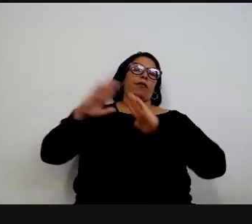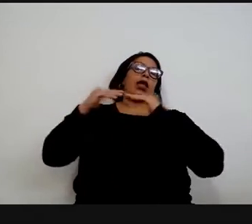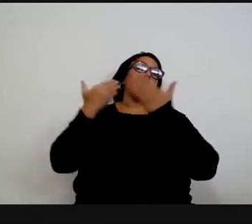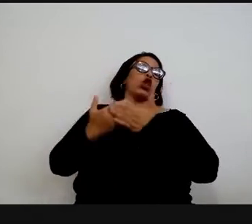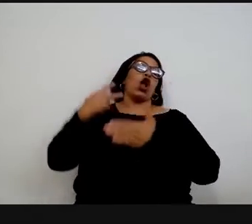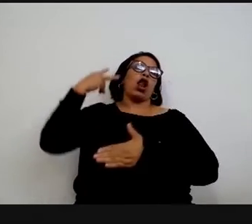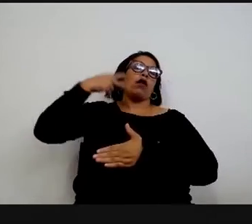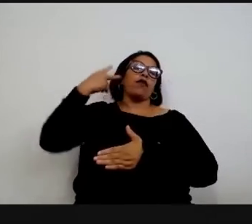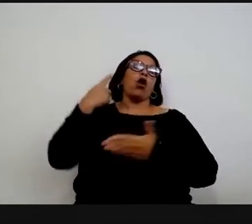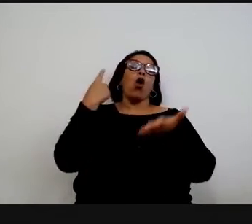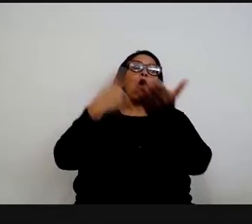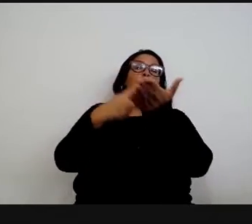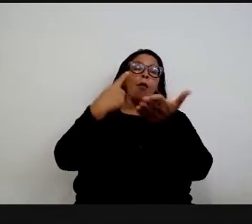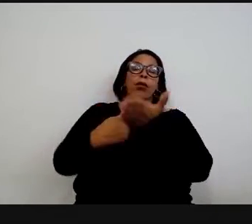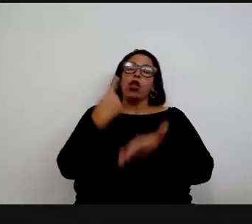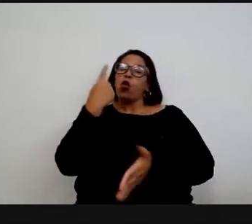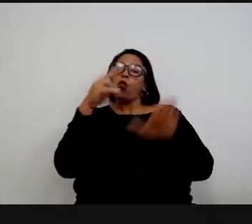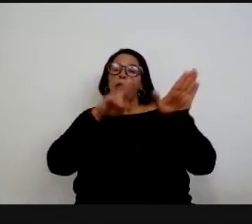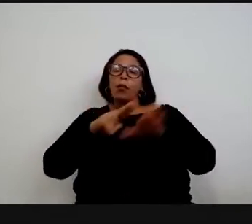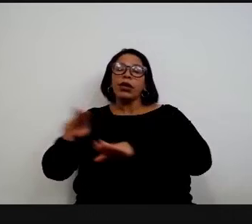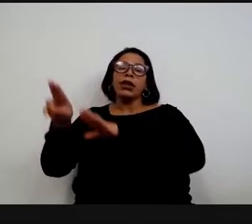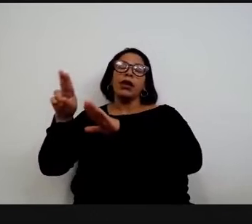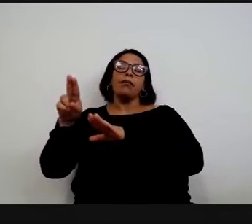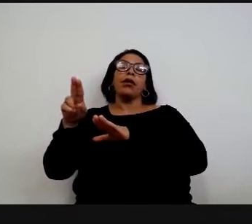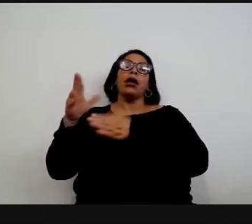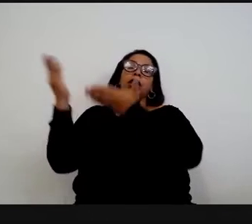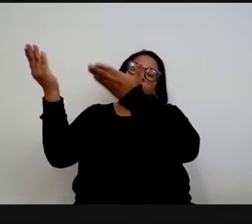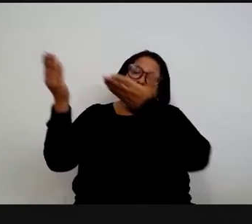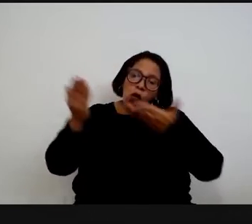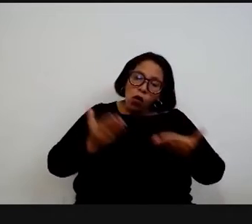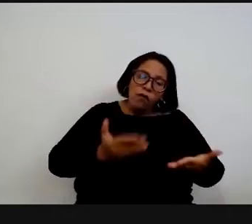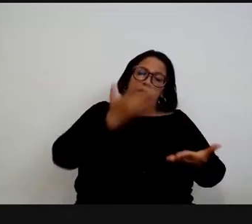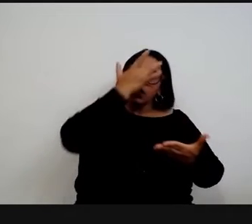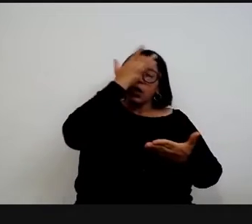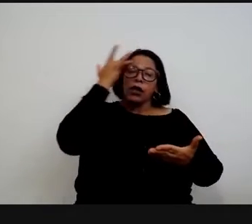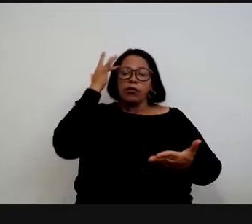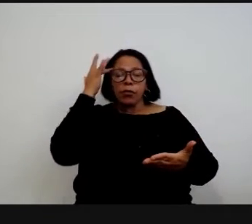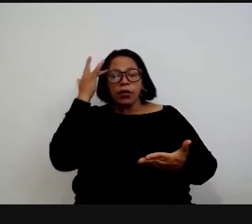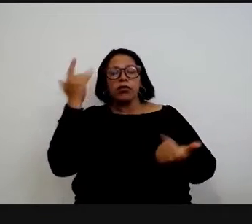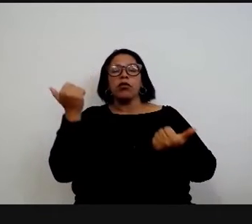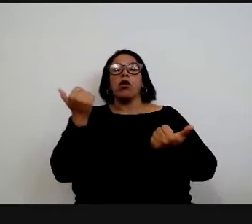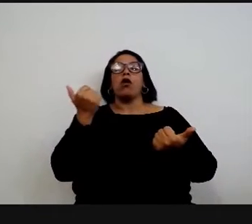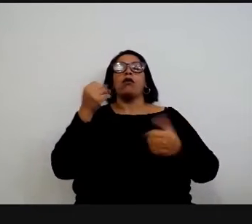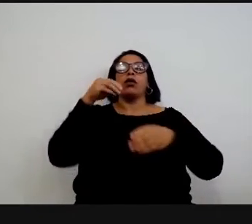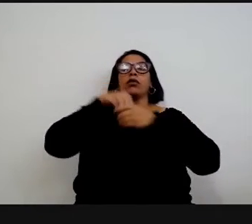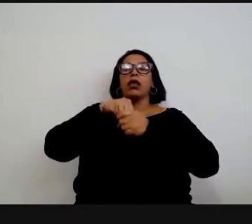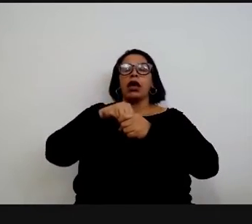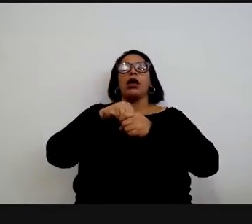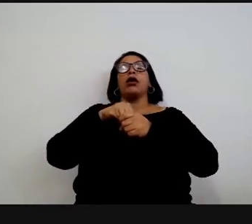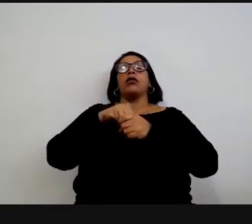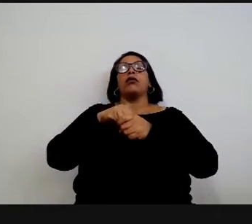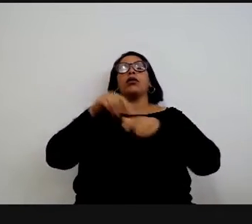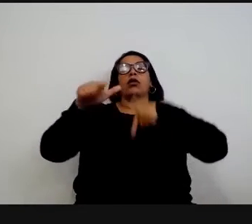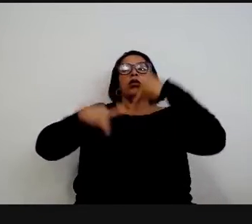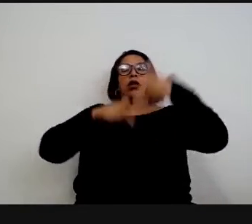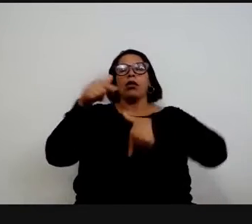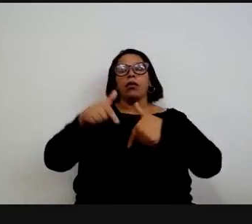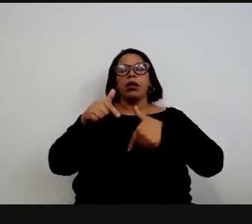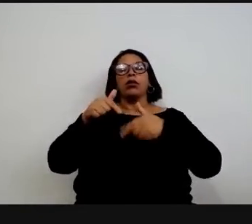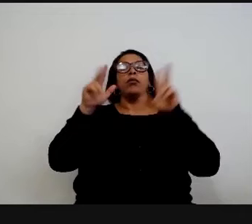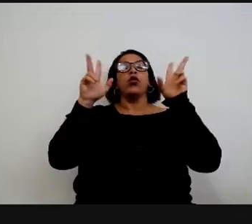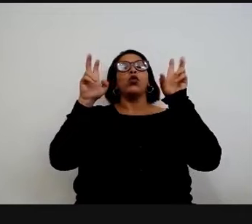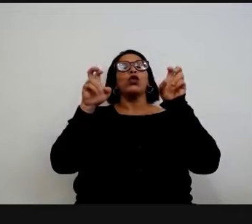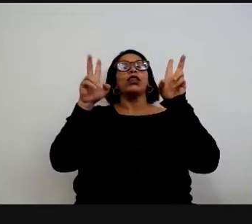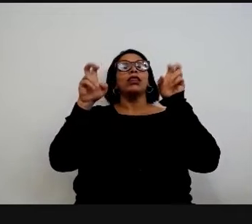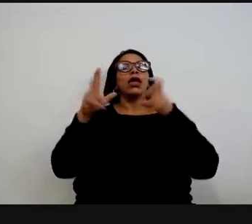marca um dia por semana para convidar pessoas que estão dentro daquela comunidade, que estão sendo afetados por algum tema que está